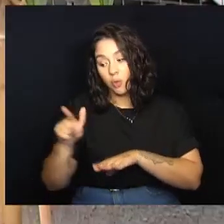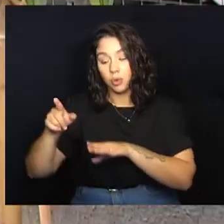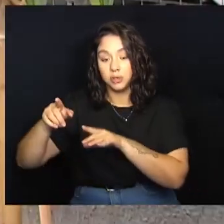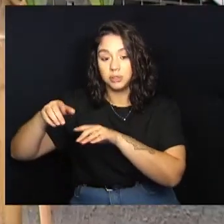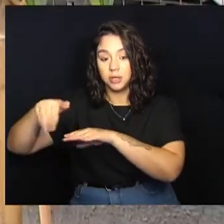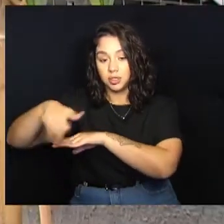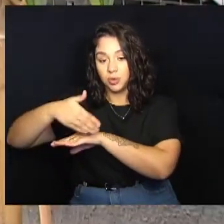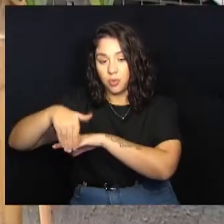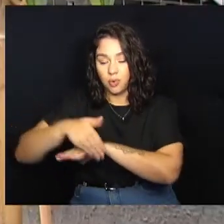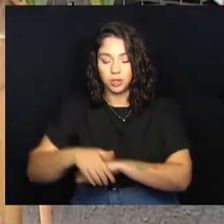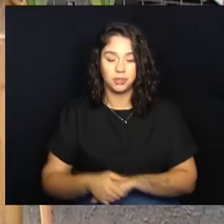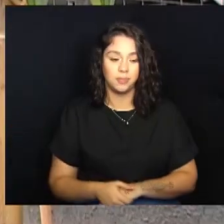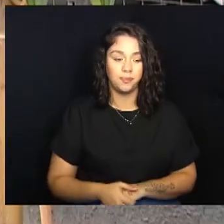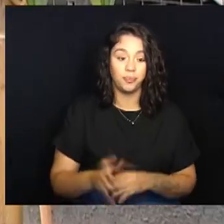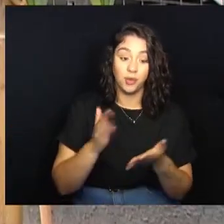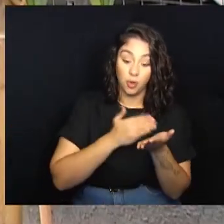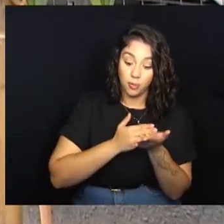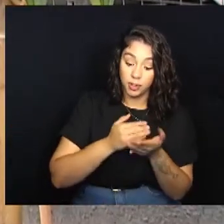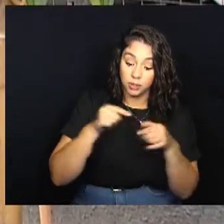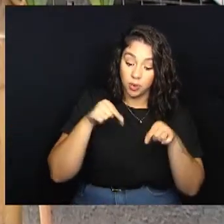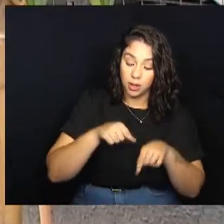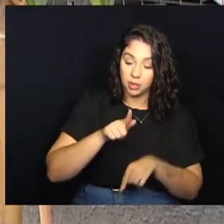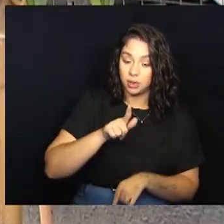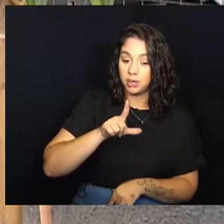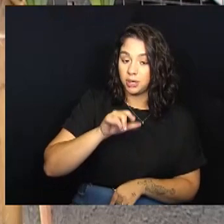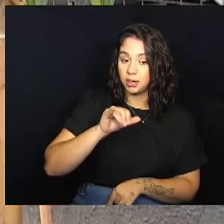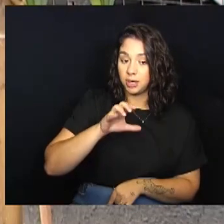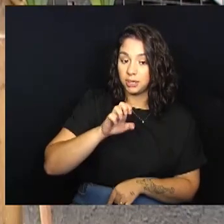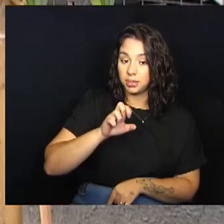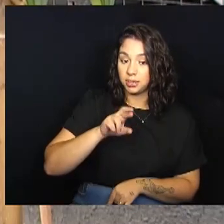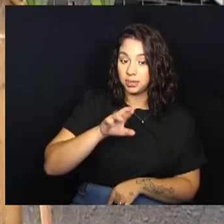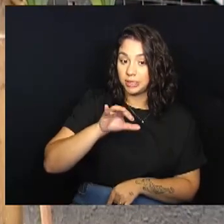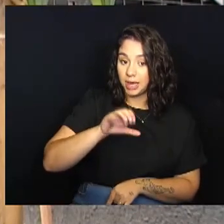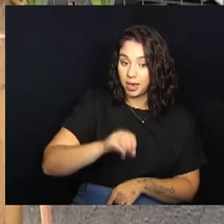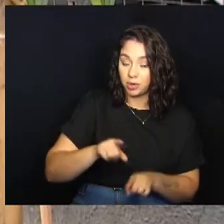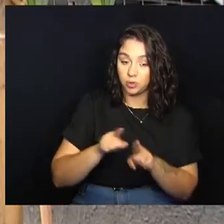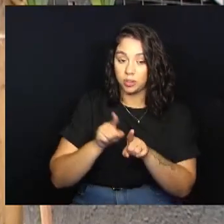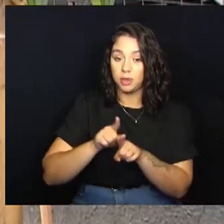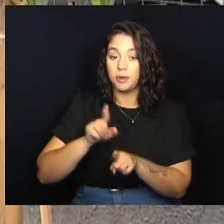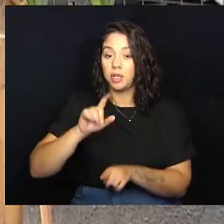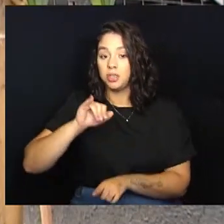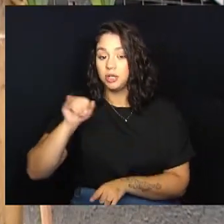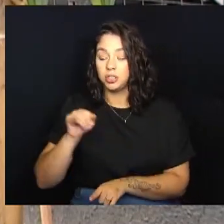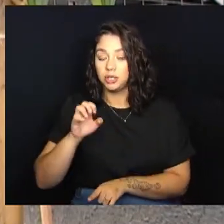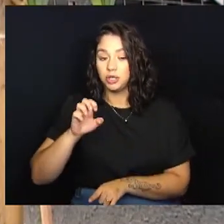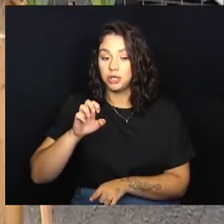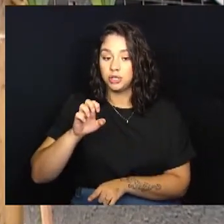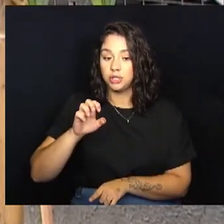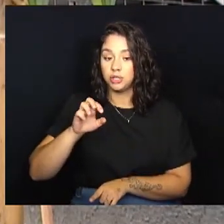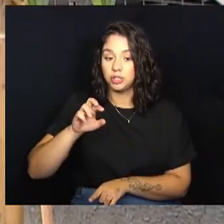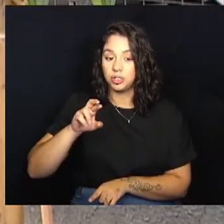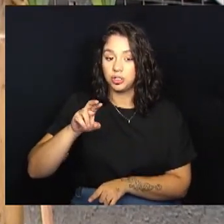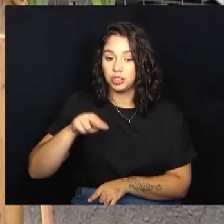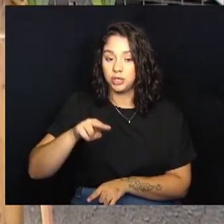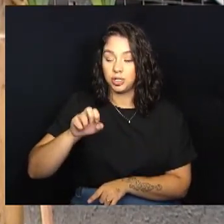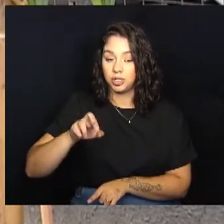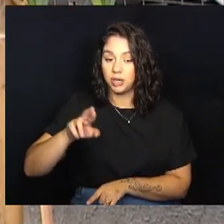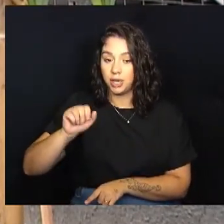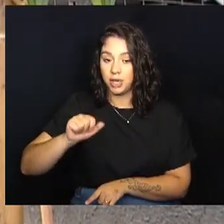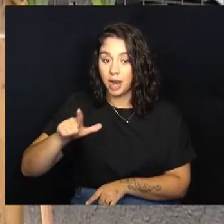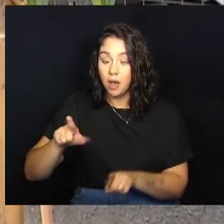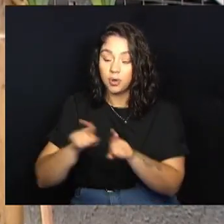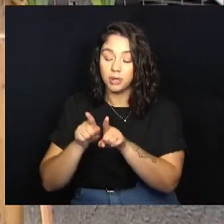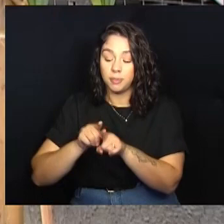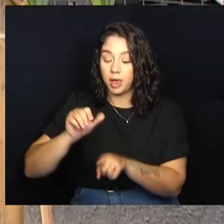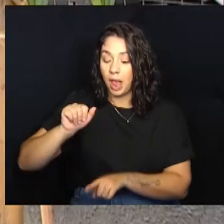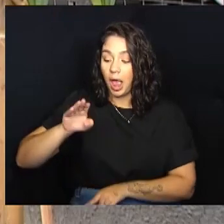A gente começou na Glicério, vai fazer a General Carneiro, Álvaro Ribeiro e Abolição, o plantio de